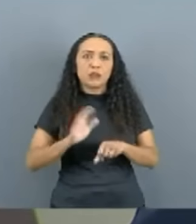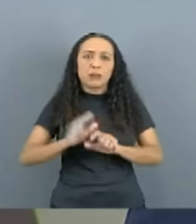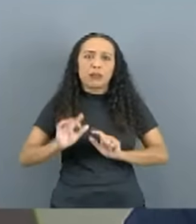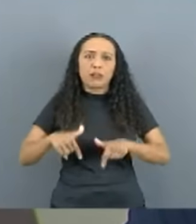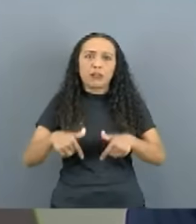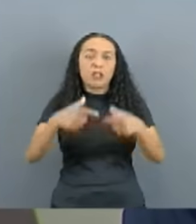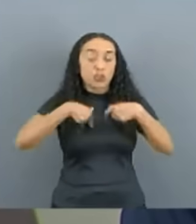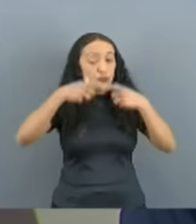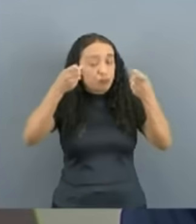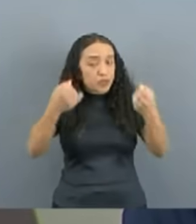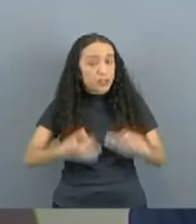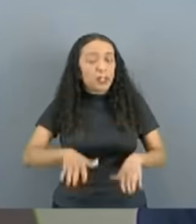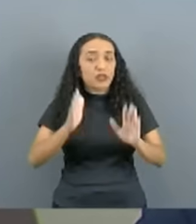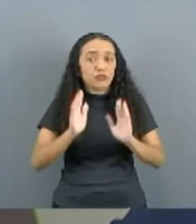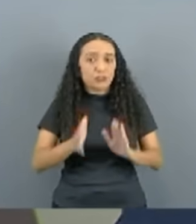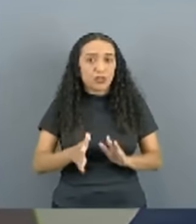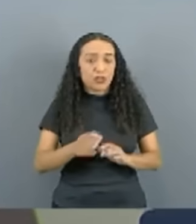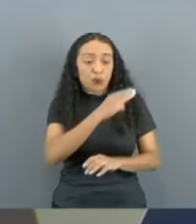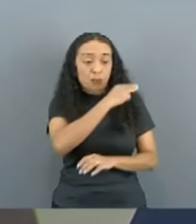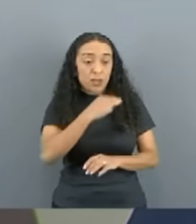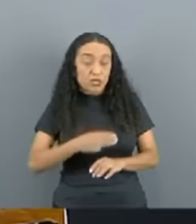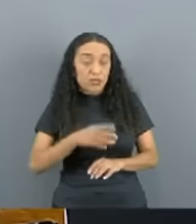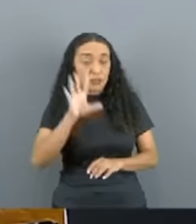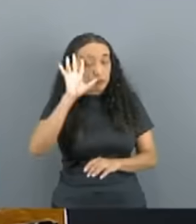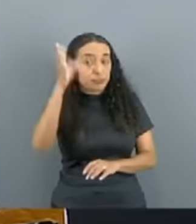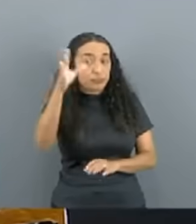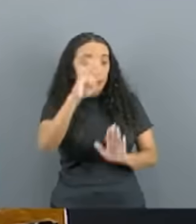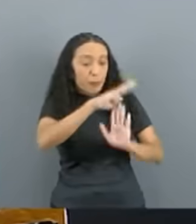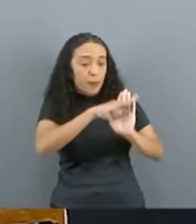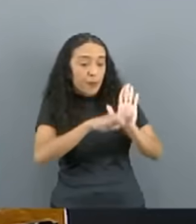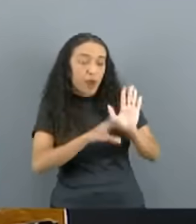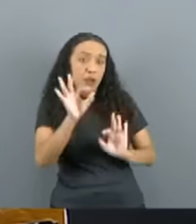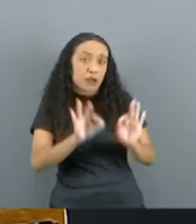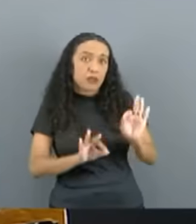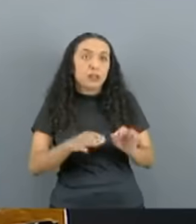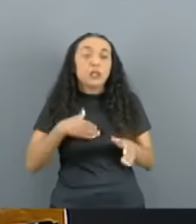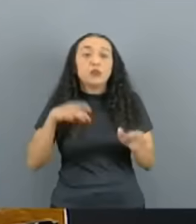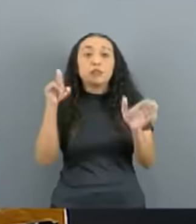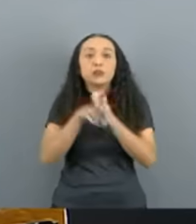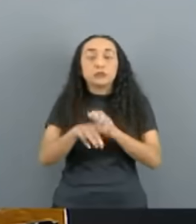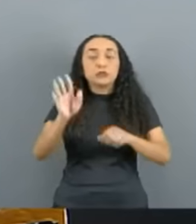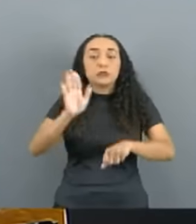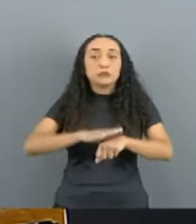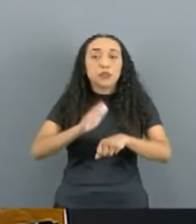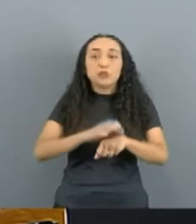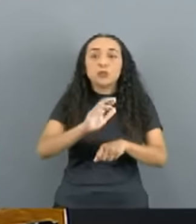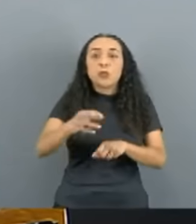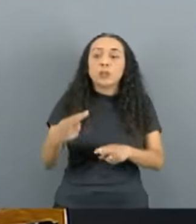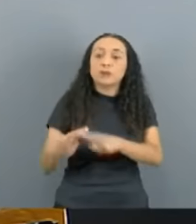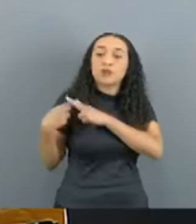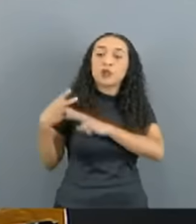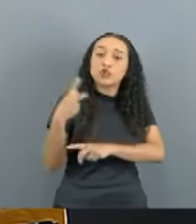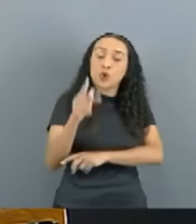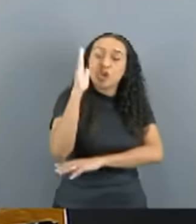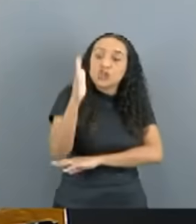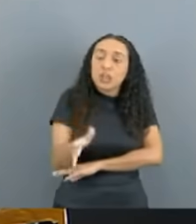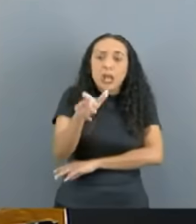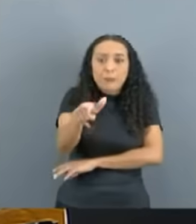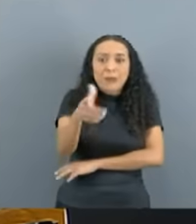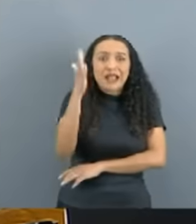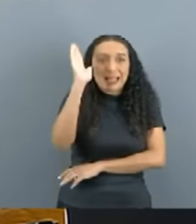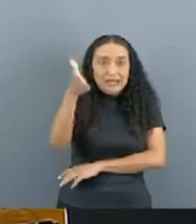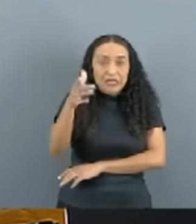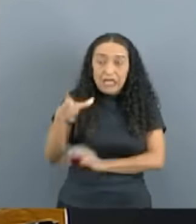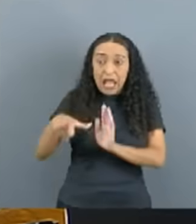eu já expliquei e volto a dizer. Tá, eu lhe pergunto aqui, mesmo não sendo a sua responsabilidade direta, mas o senhor era o